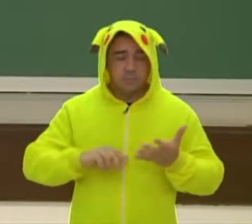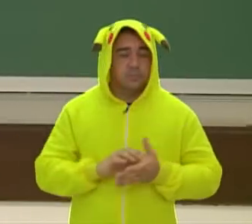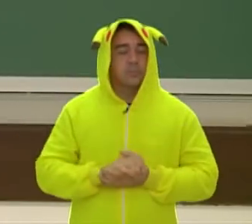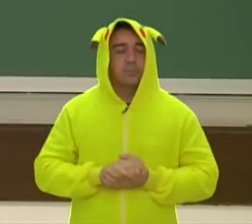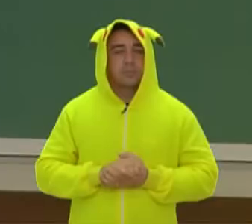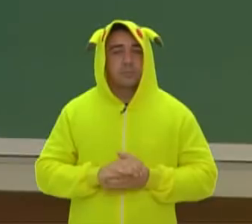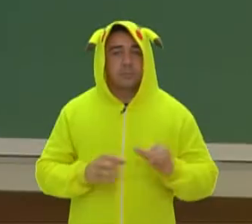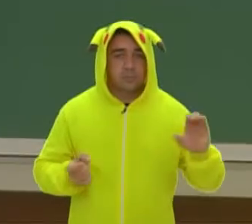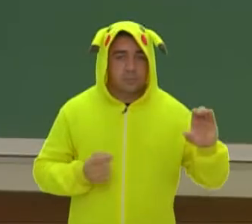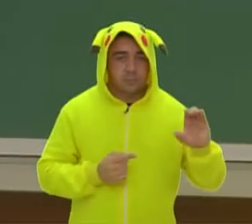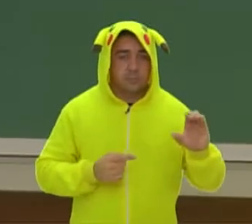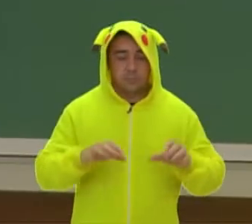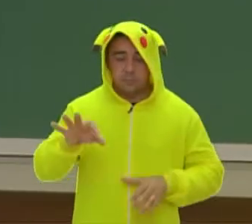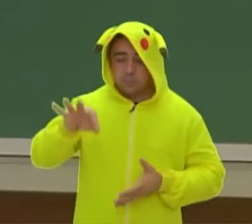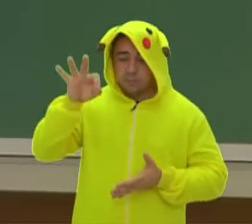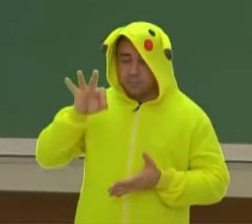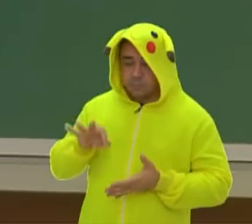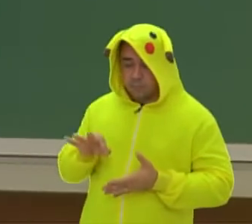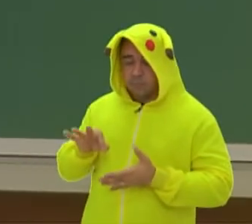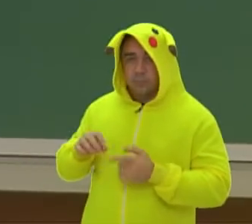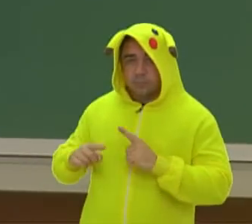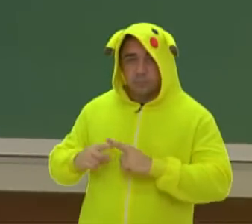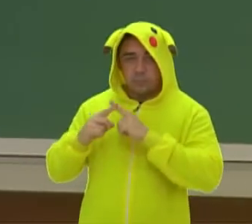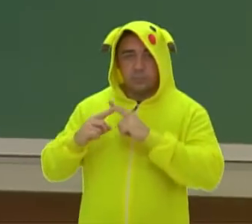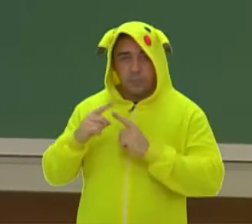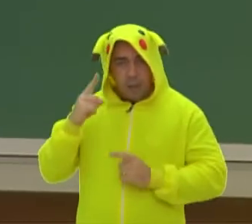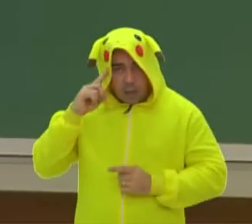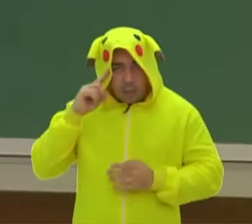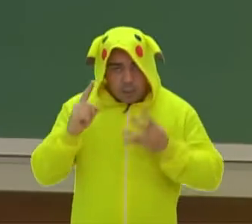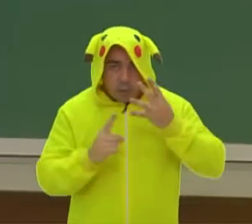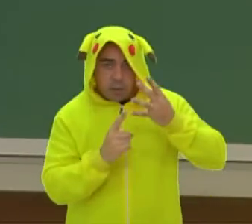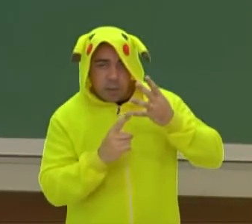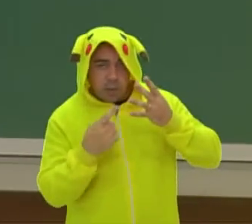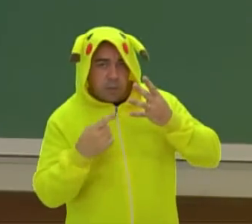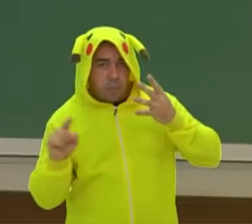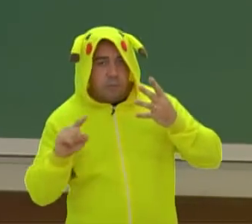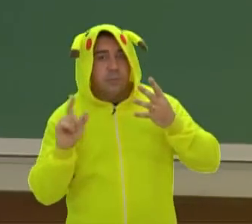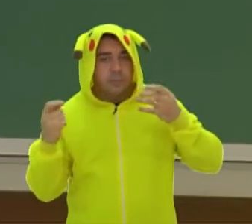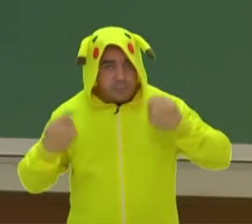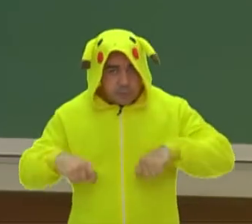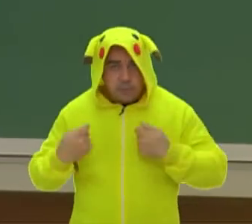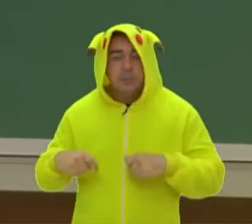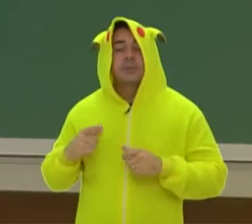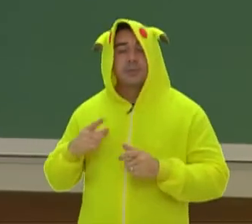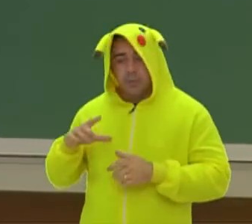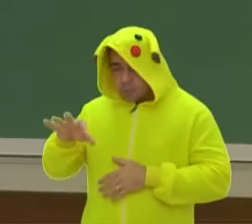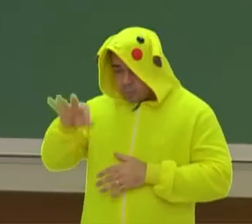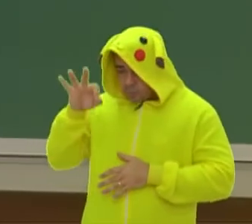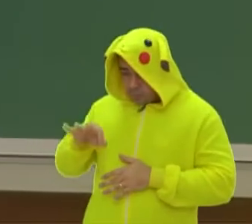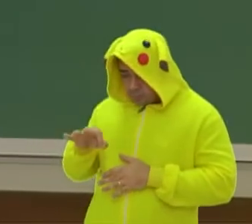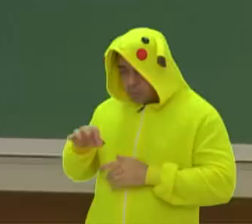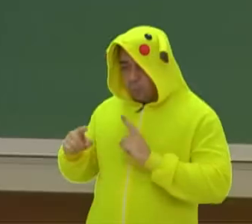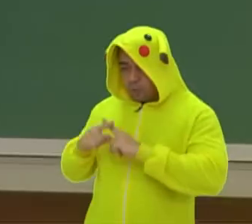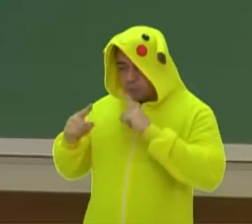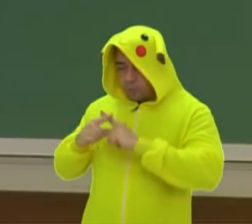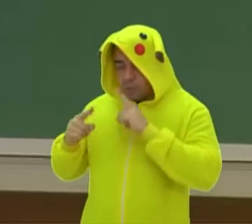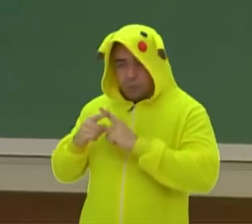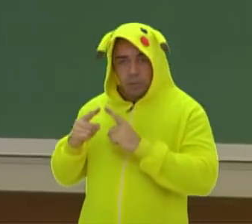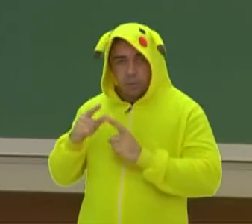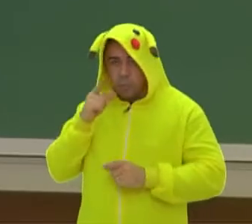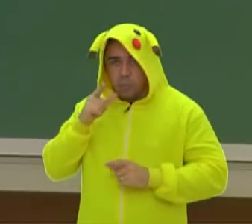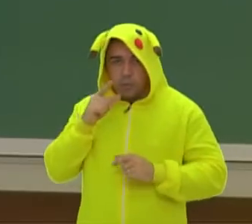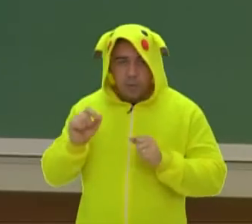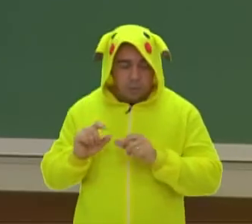C, isolamento reprodutivo. Lembra que é a última etapa antes da especiação? Que tem que haver um isolamento reprodutivo? De não conseguir mais fazer